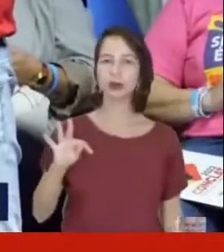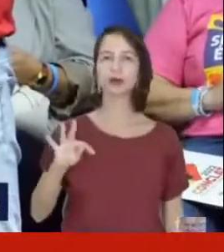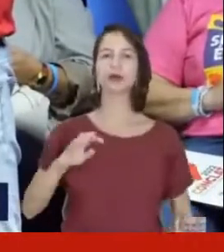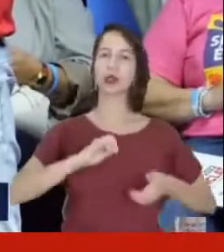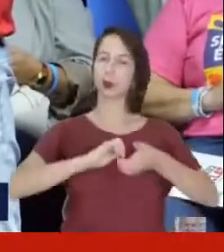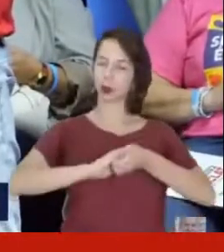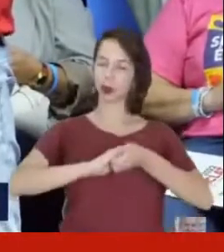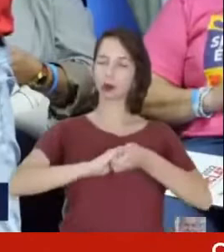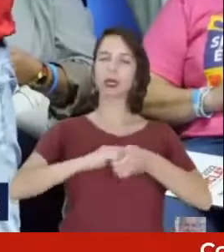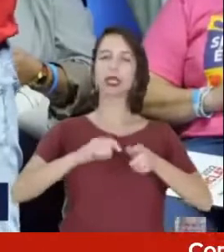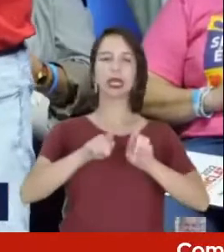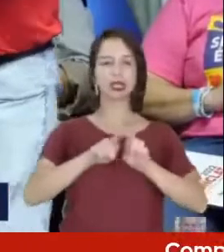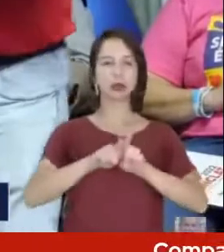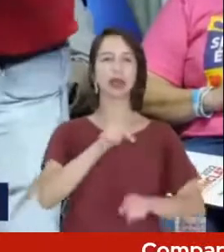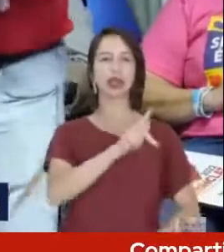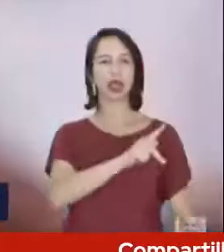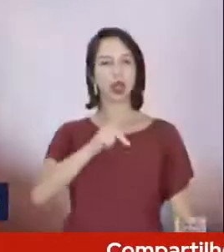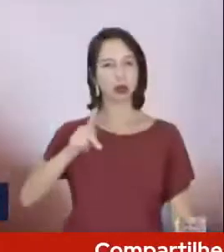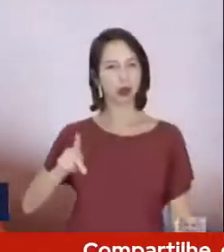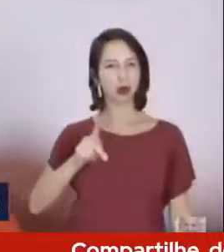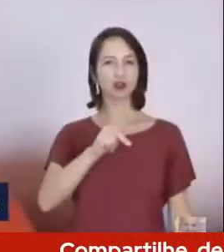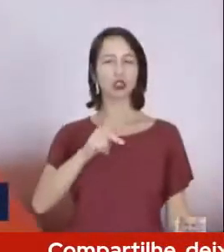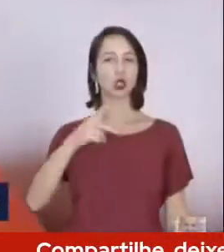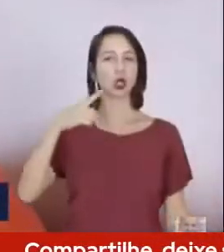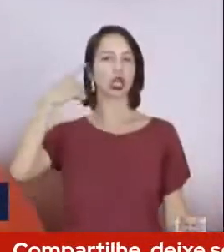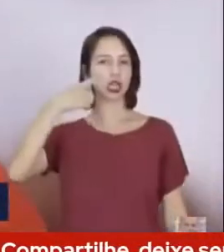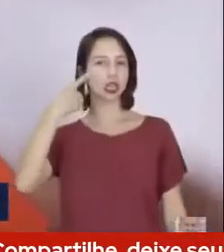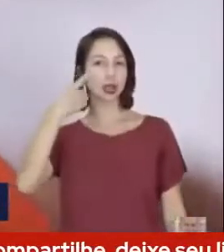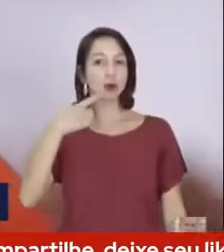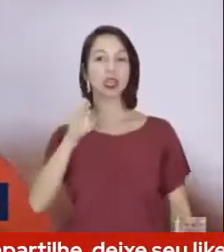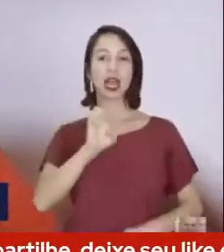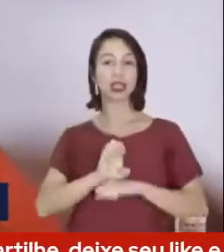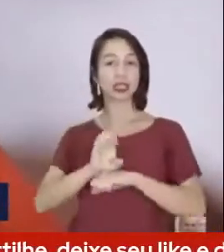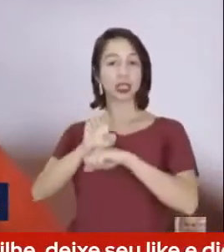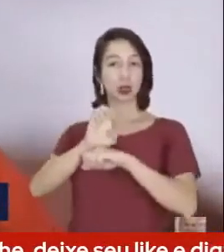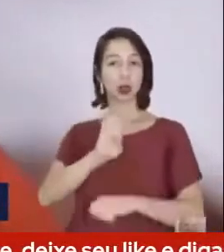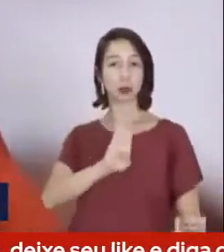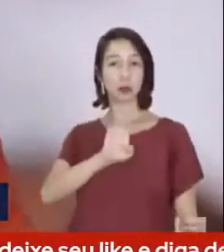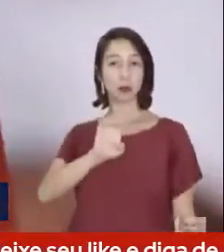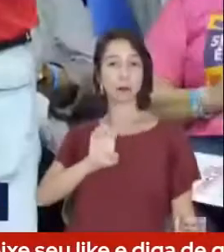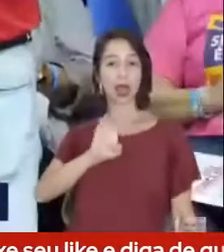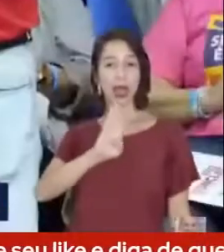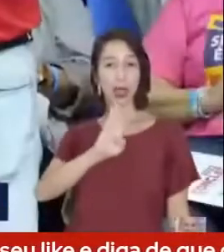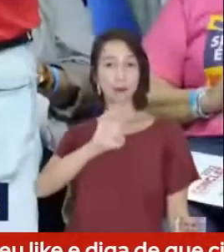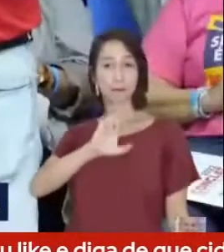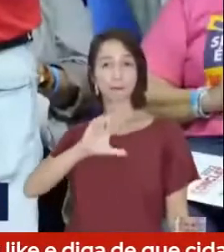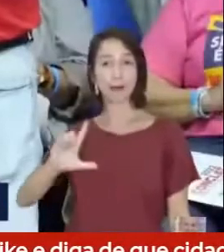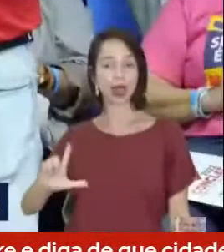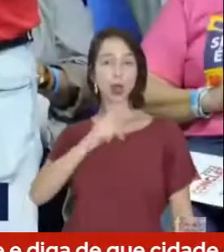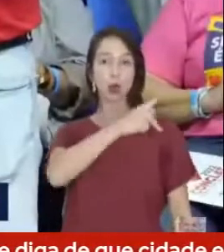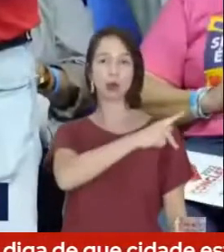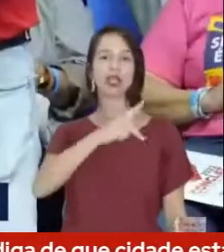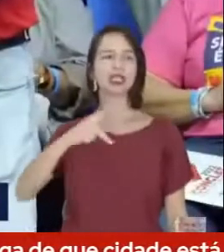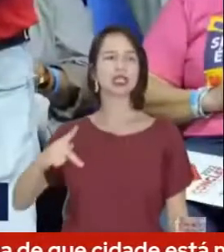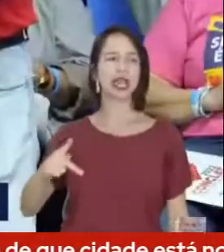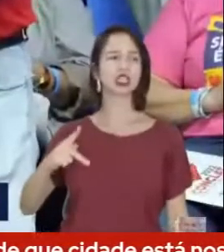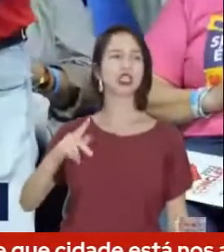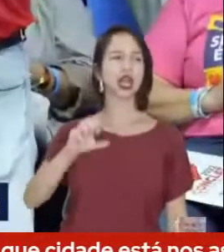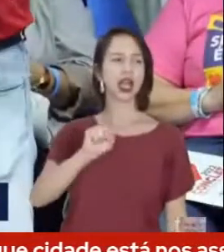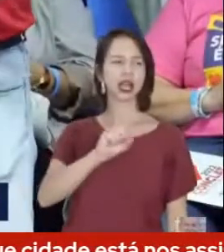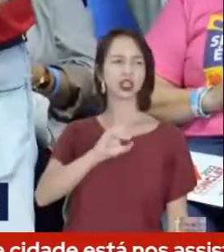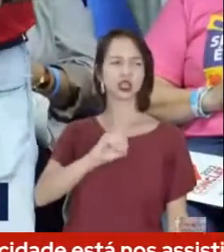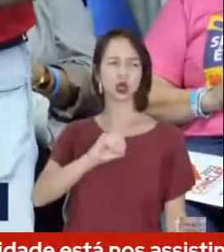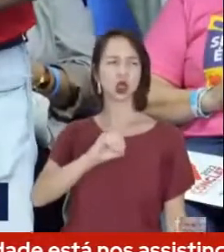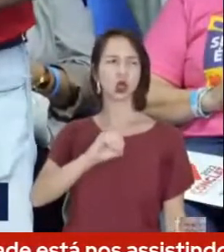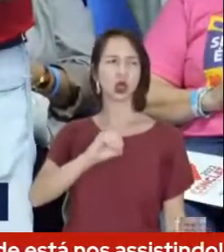Bebel, presidente da APOESP, que também nos representa na Casa Legislativa aqui no Estado de São Paulo.